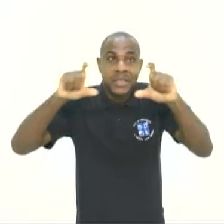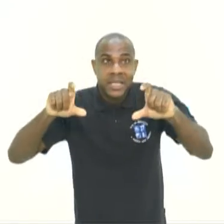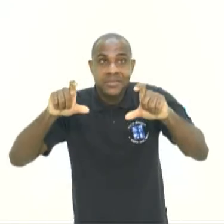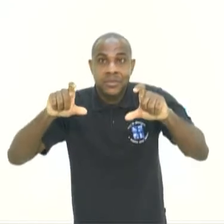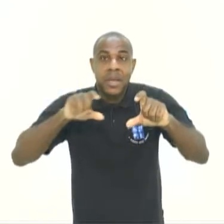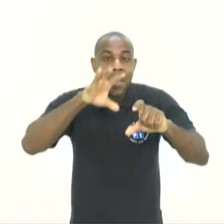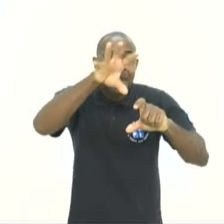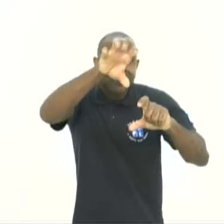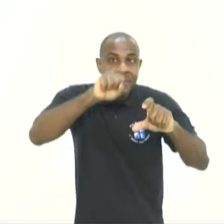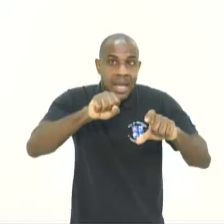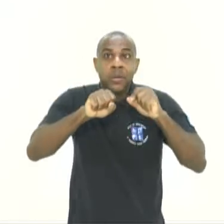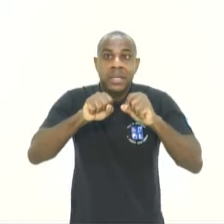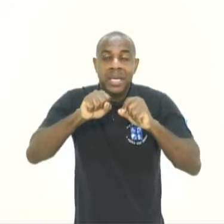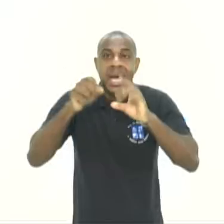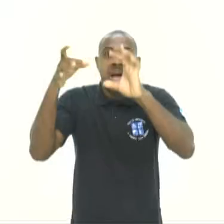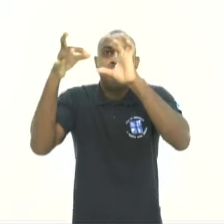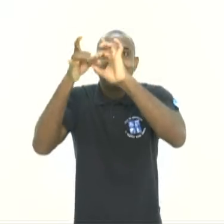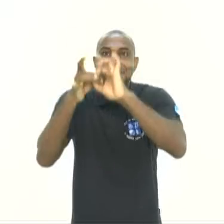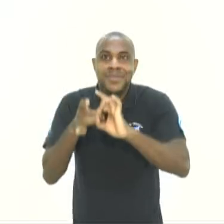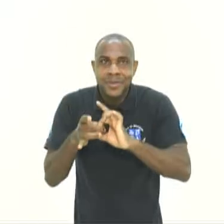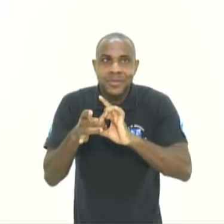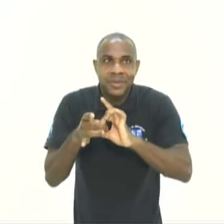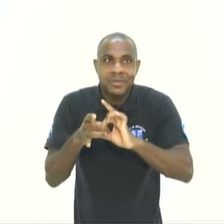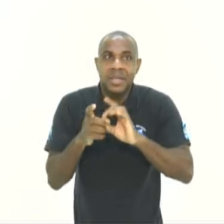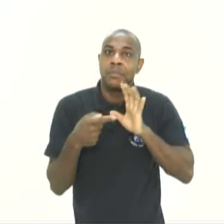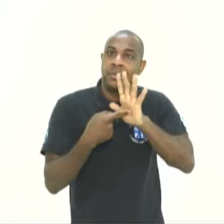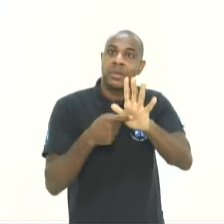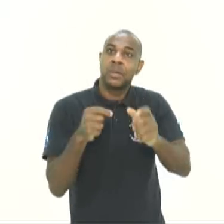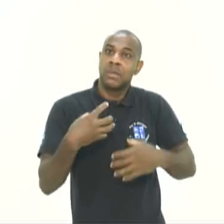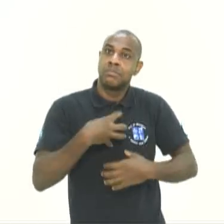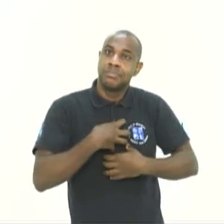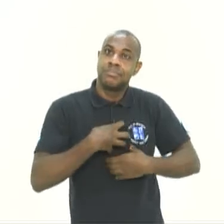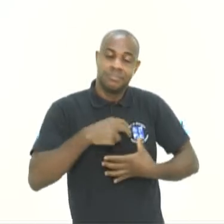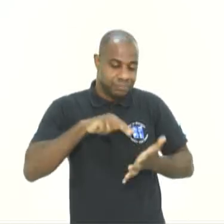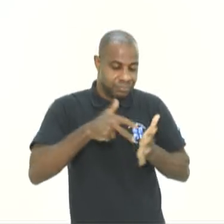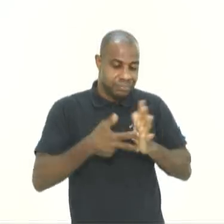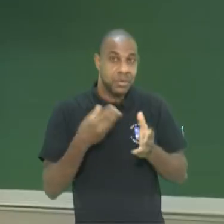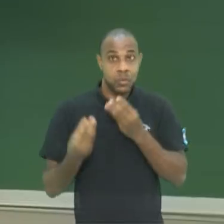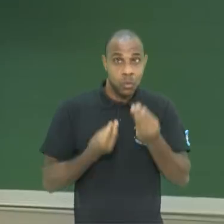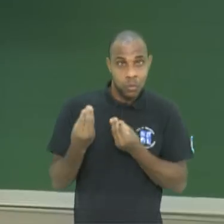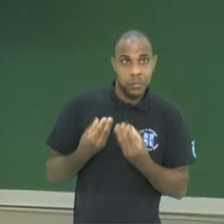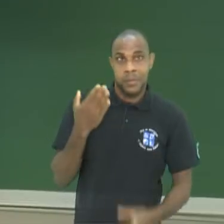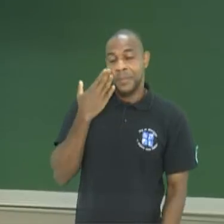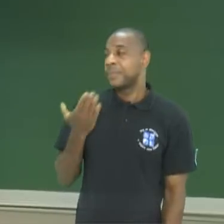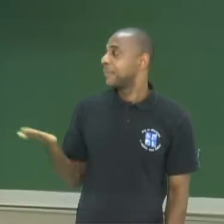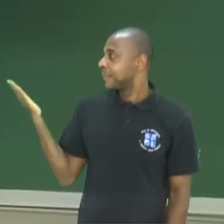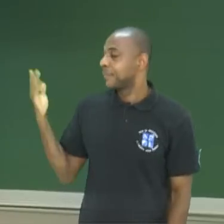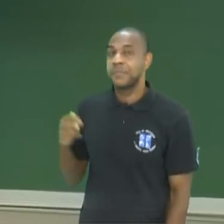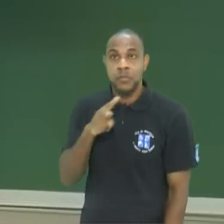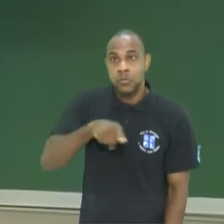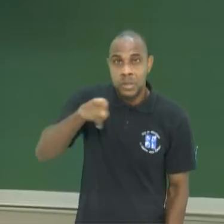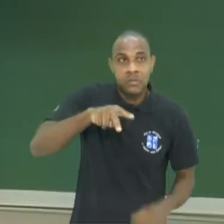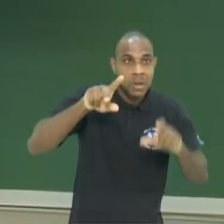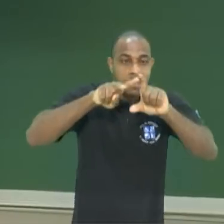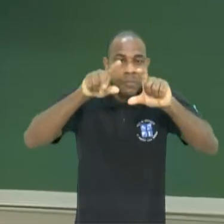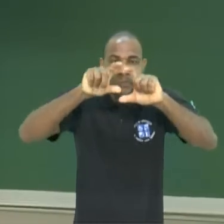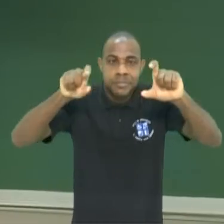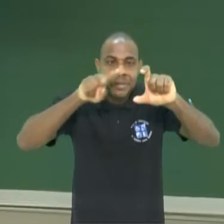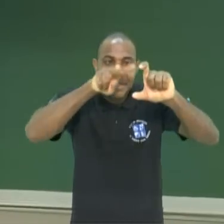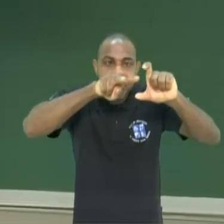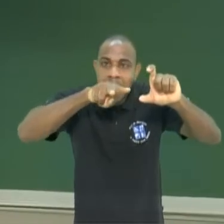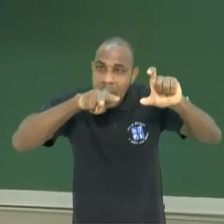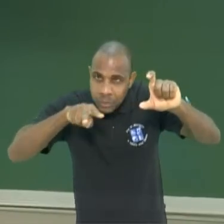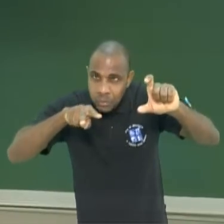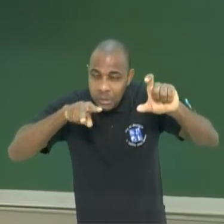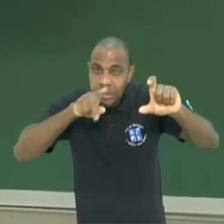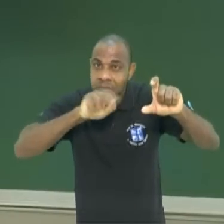e explicar o sentido produzidos por elas. Então, eu tenho um pequeno trecho ali, vocês vão fazer a leitura desse